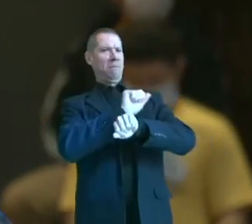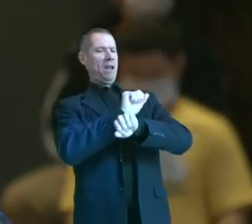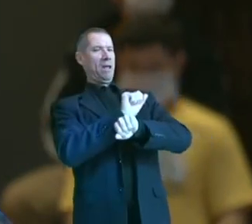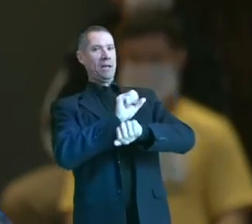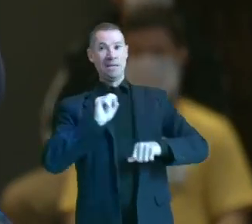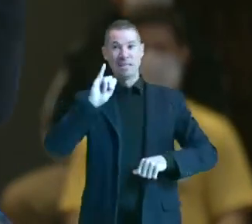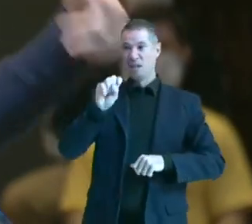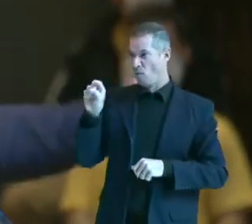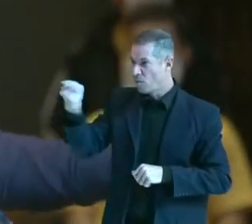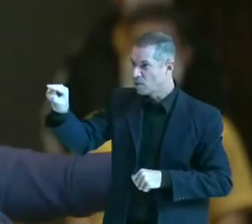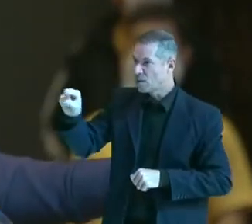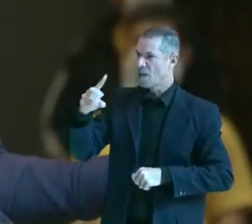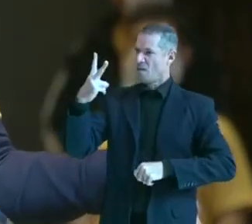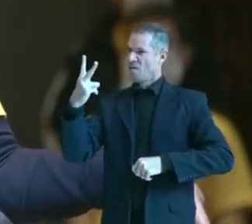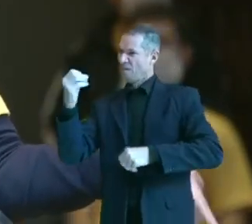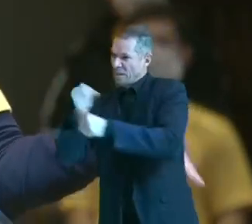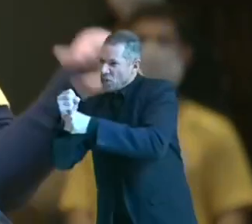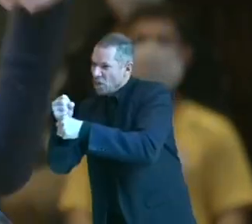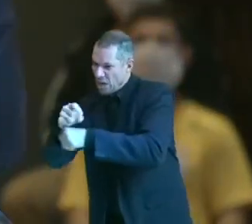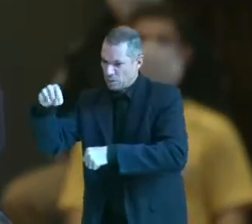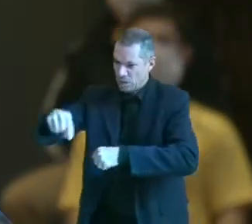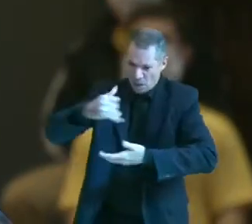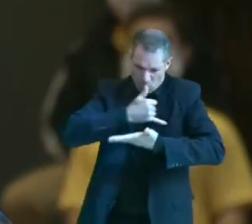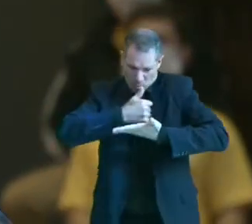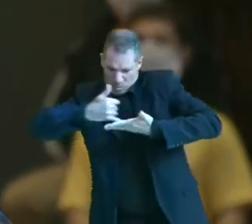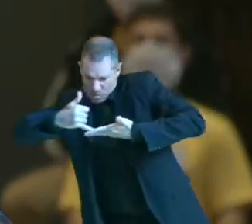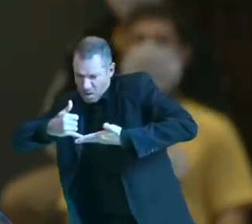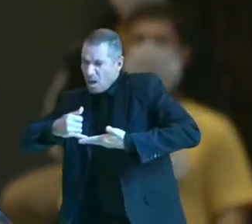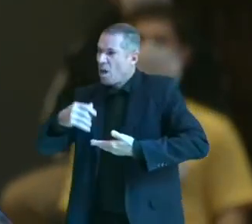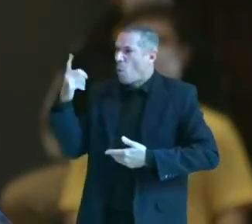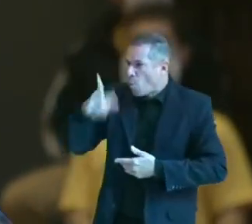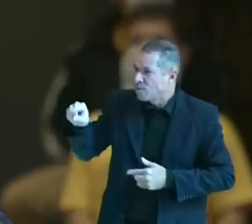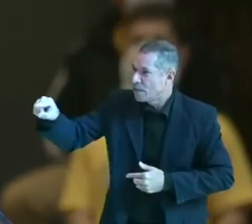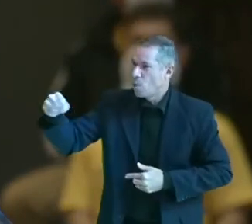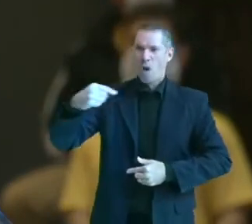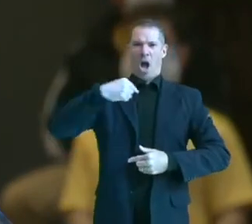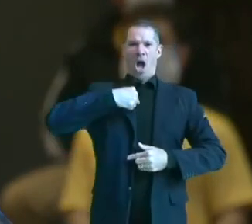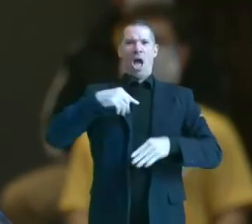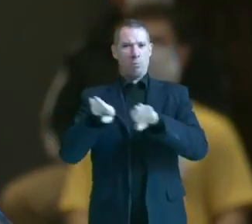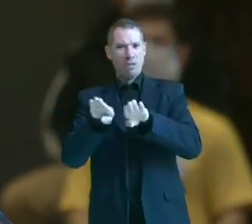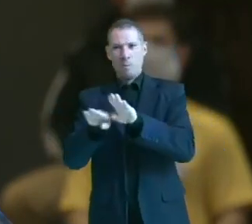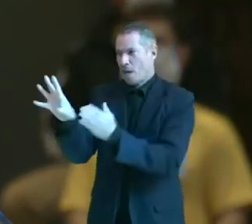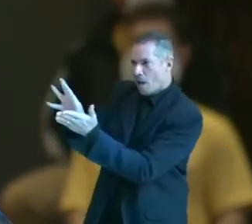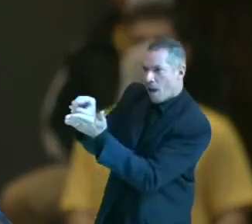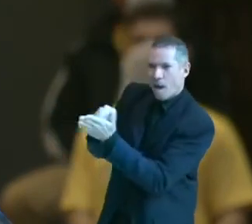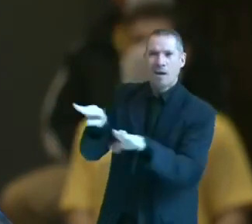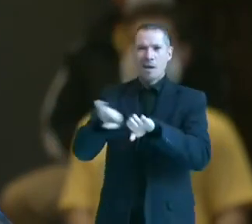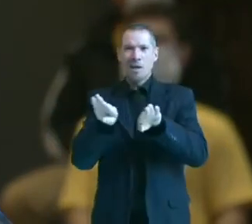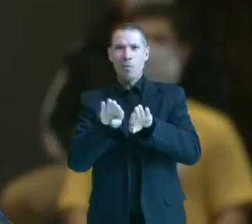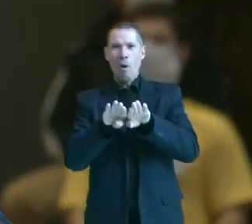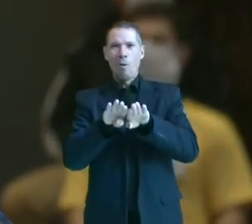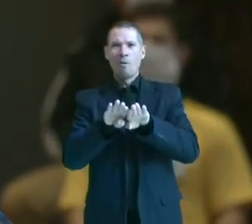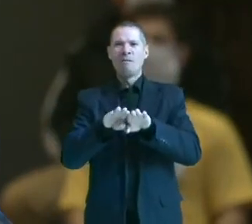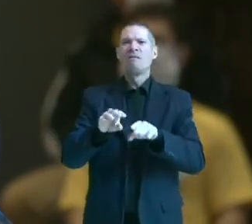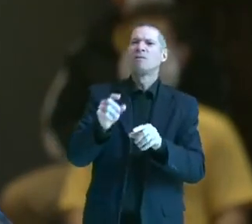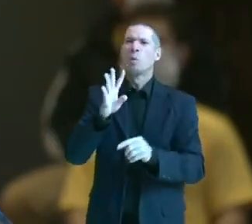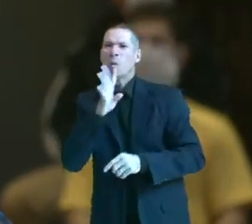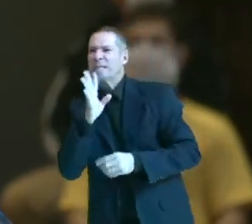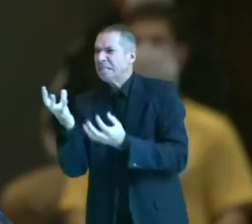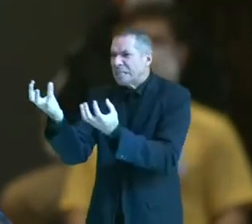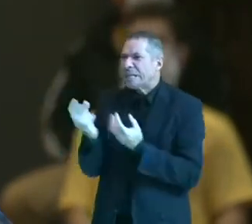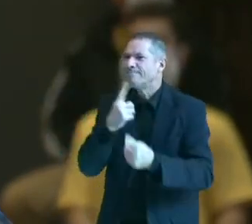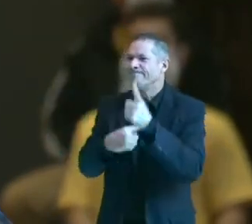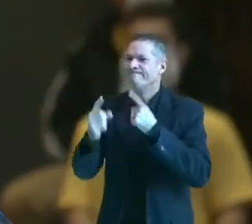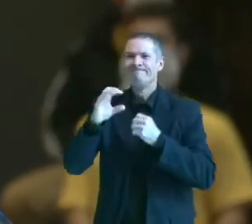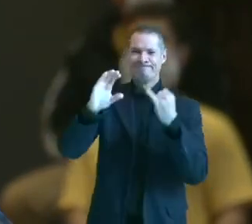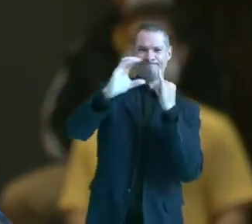se você que está há 20 anos aqui na Cracolândia, você conseguiu, eu acho que eu consigo também. Eu quero ir para esse negócio de Cristolândia. E